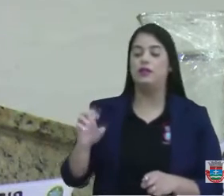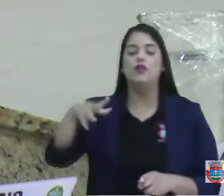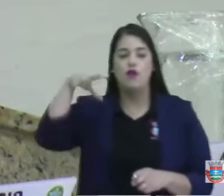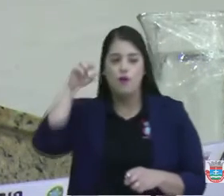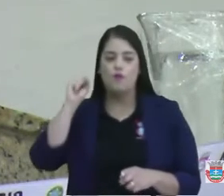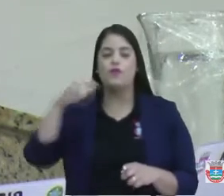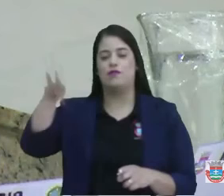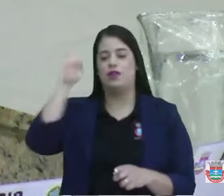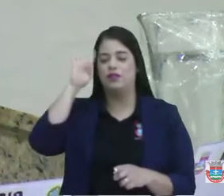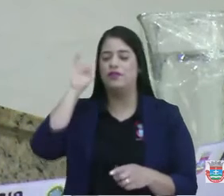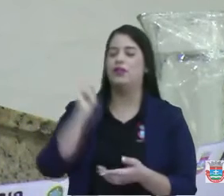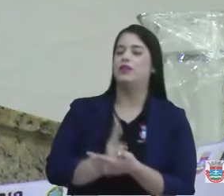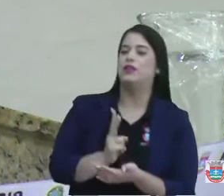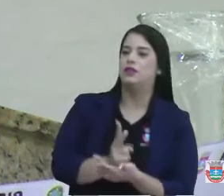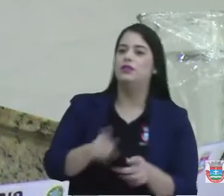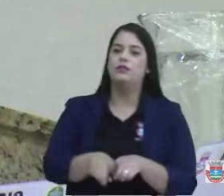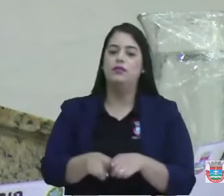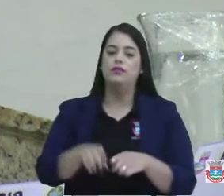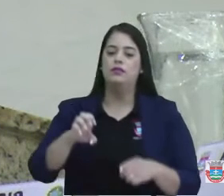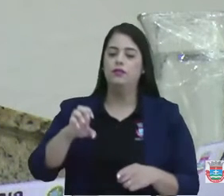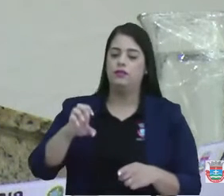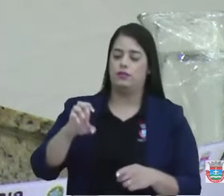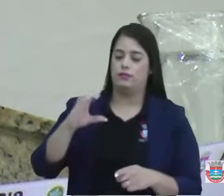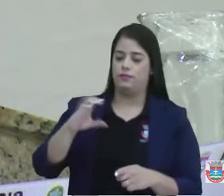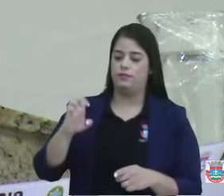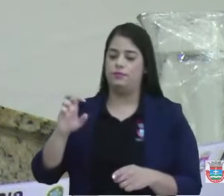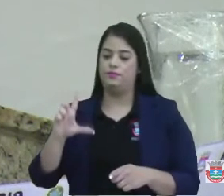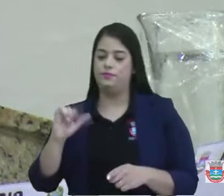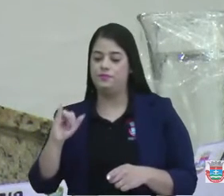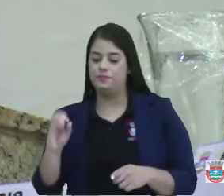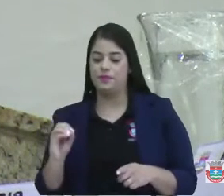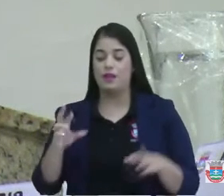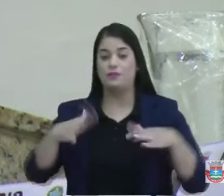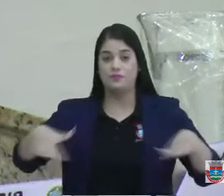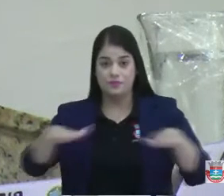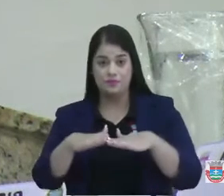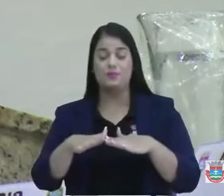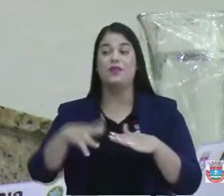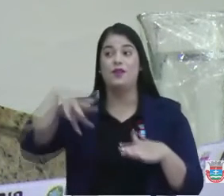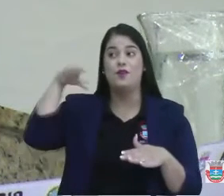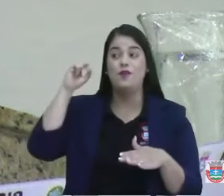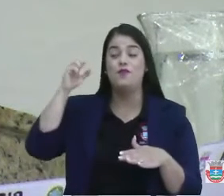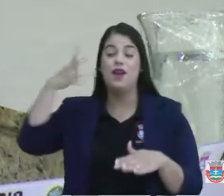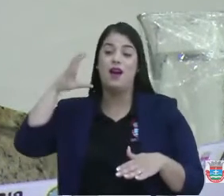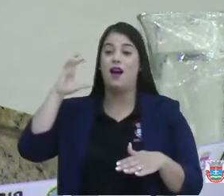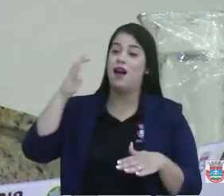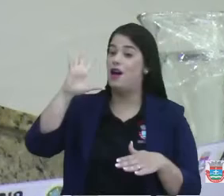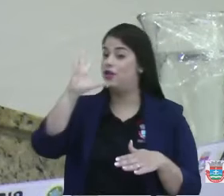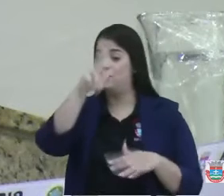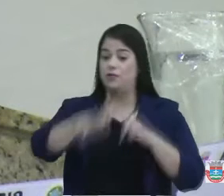nos escuta toda quarta-feira Célia da Rua Nova enfim a todos que está nos acompanhando através da Rádio São Bento FM